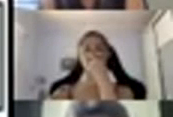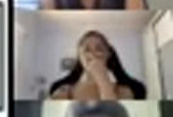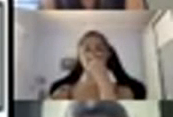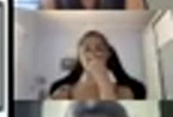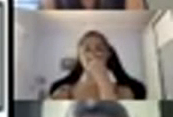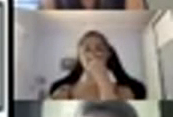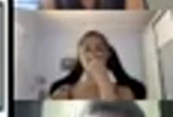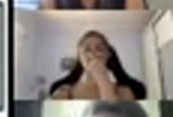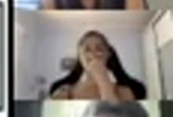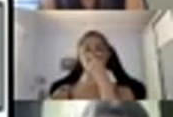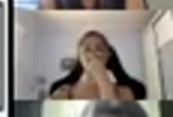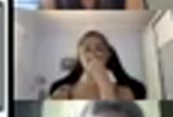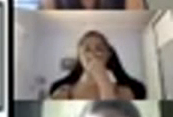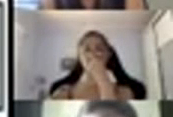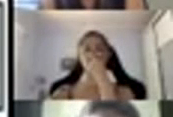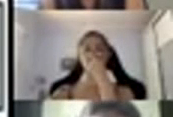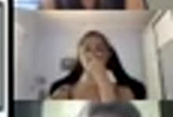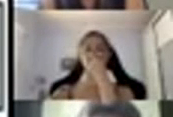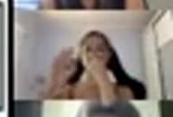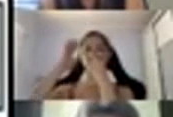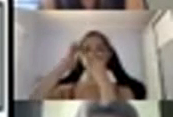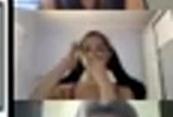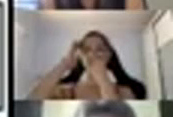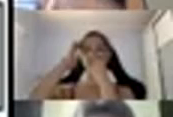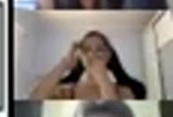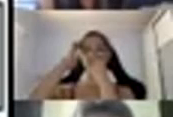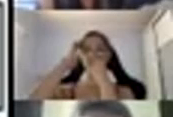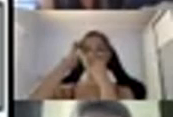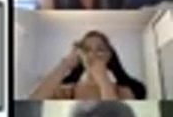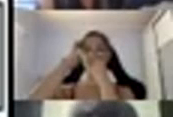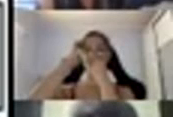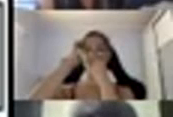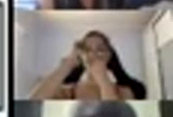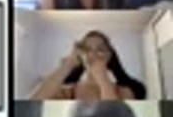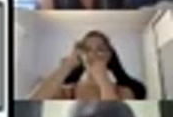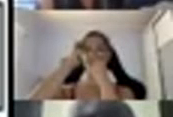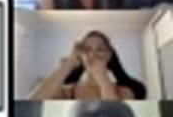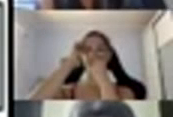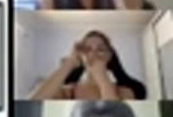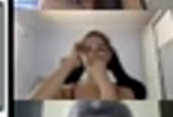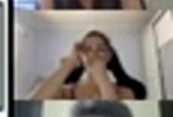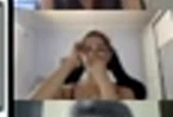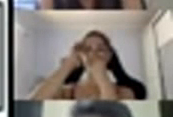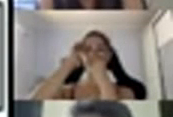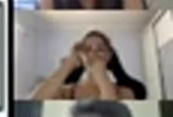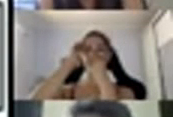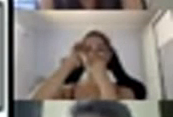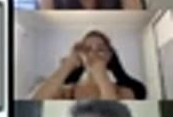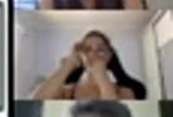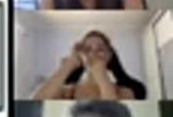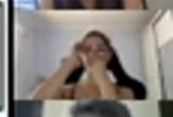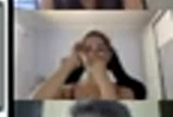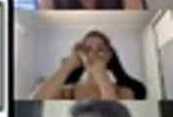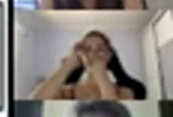previstas para esse ano, mesmo sem Covid, por essas mesmas causas, são 41 mil. Então, a gente tem aqui